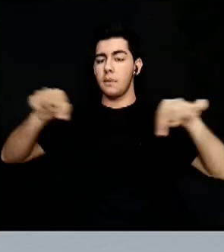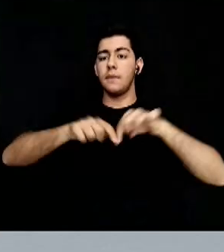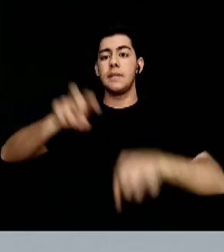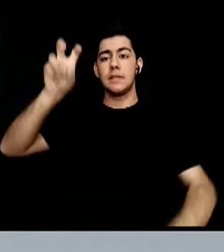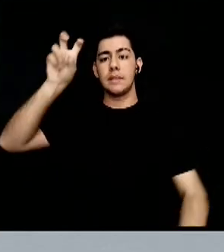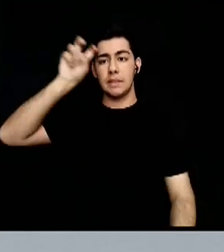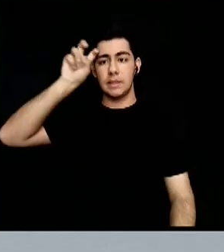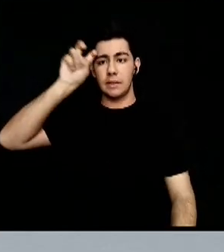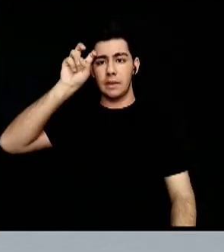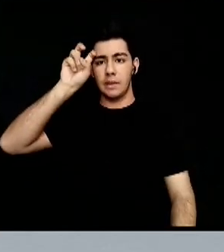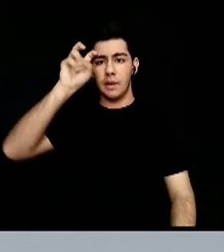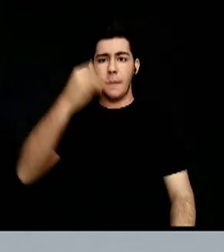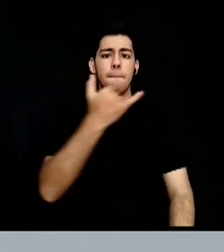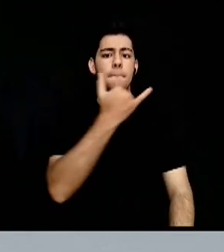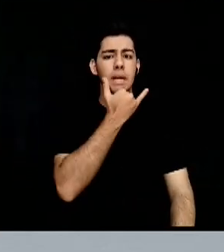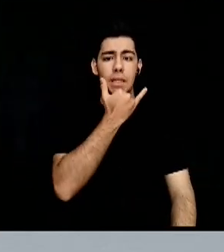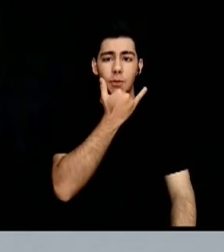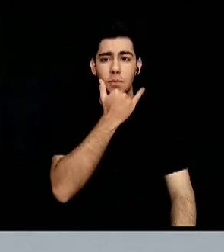Opa!